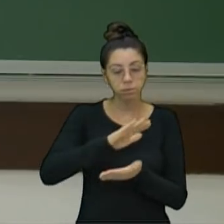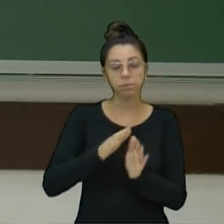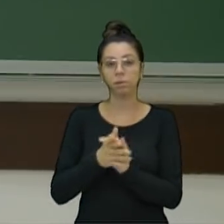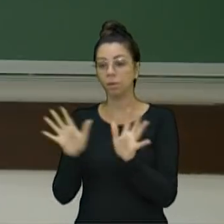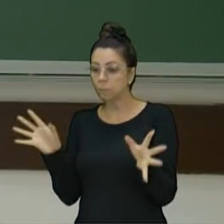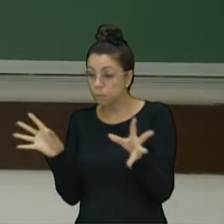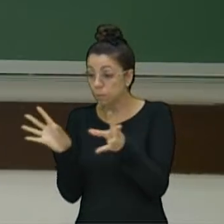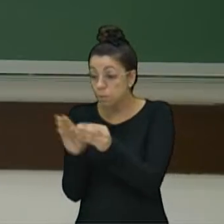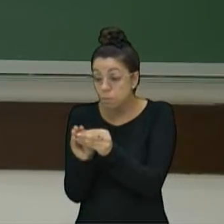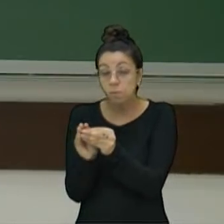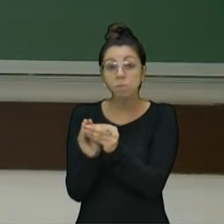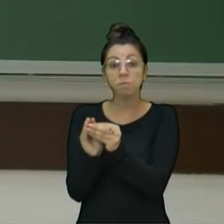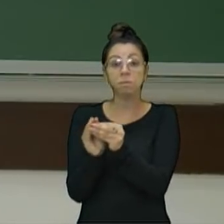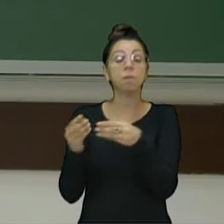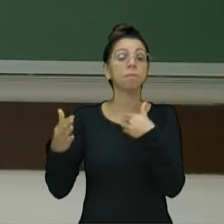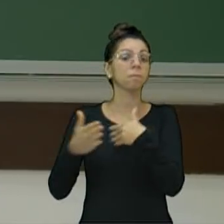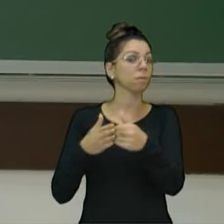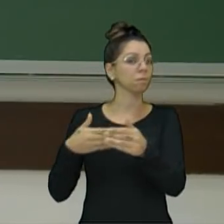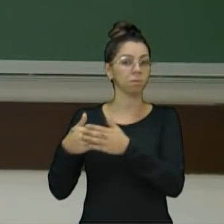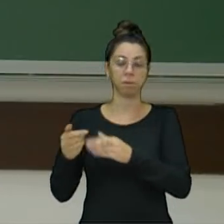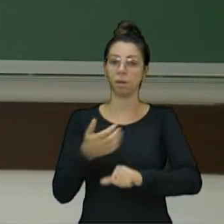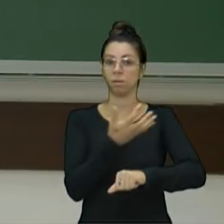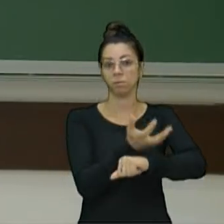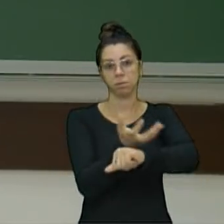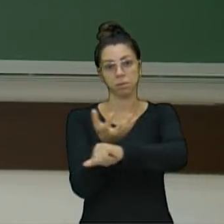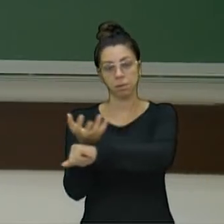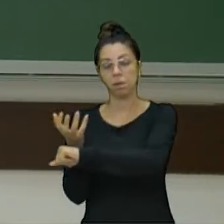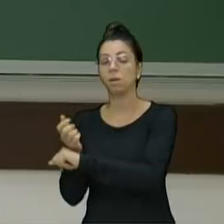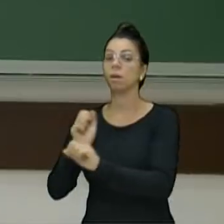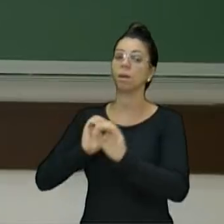resumo, ele vale para qualquer disciplina, né? Às